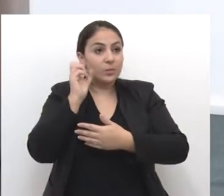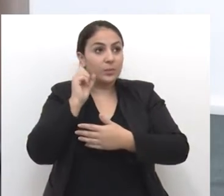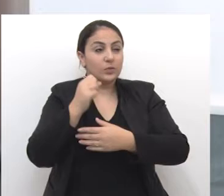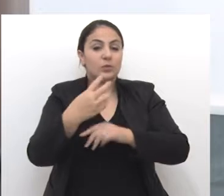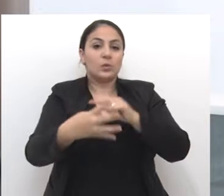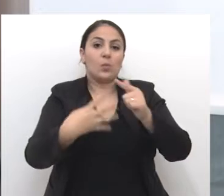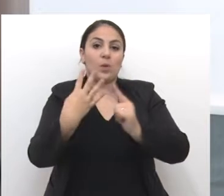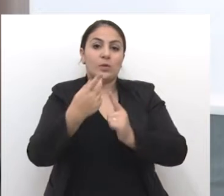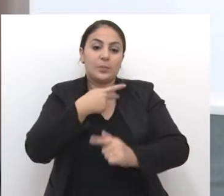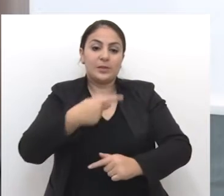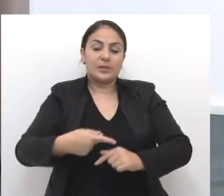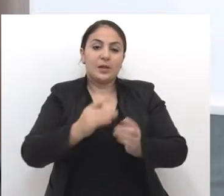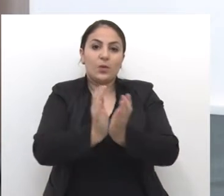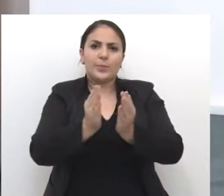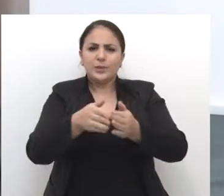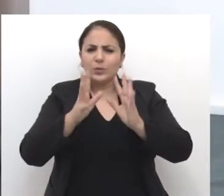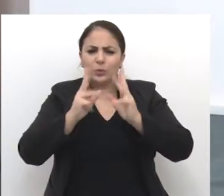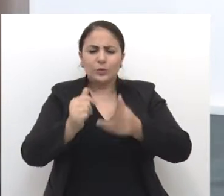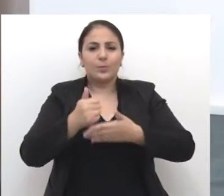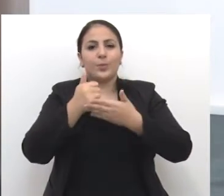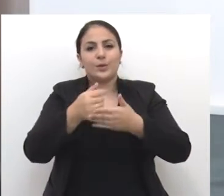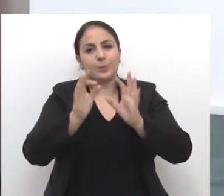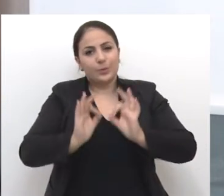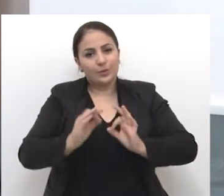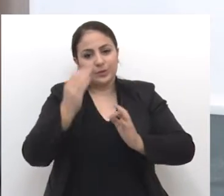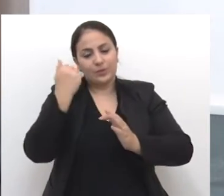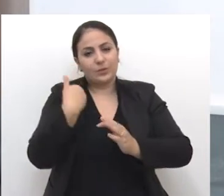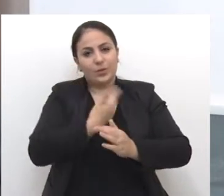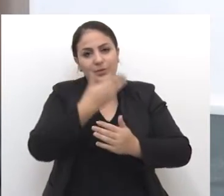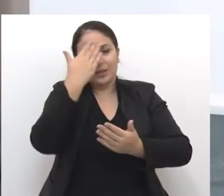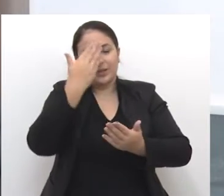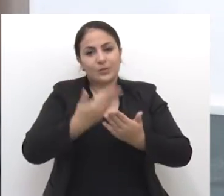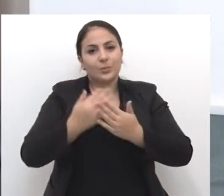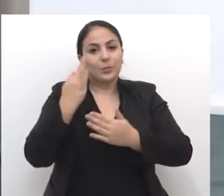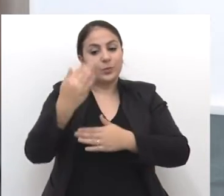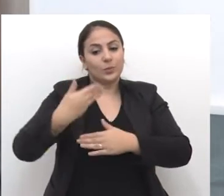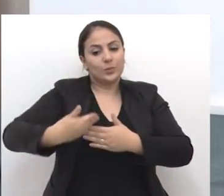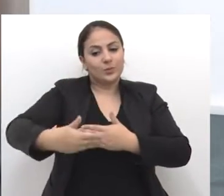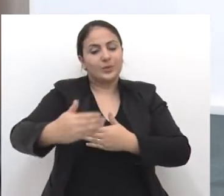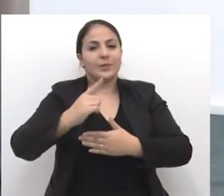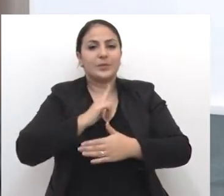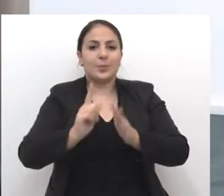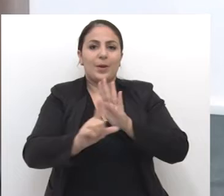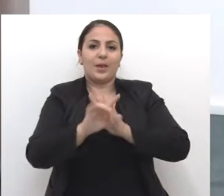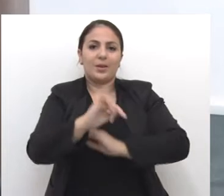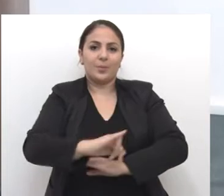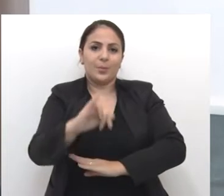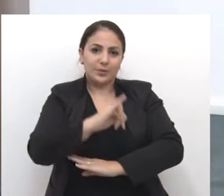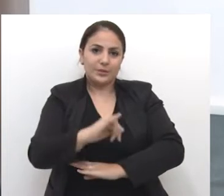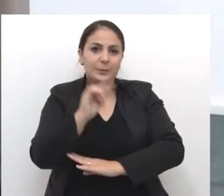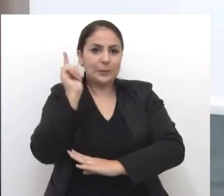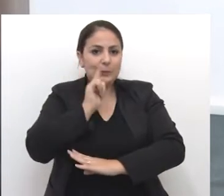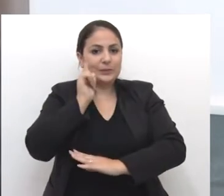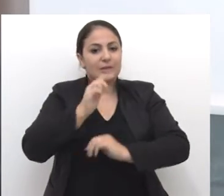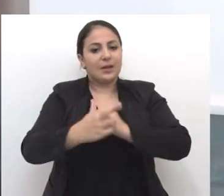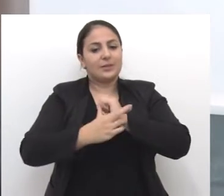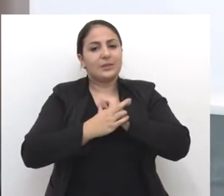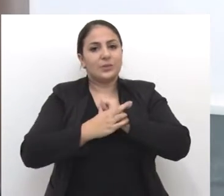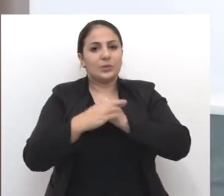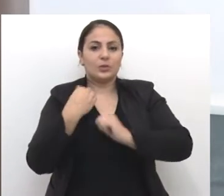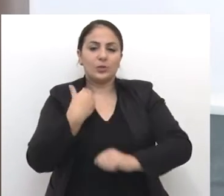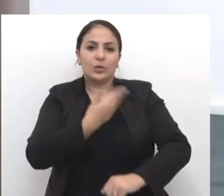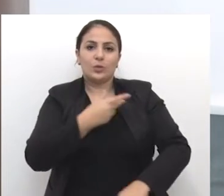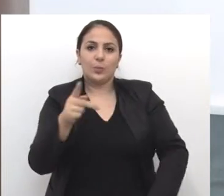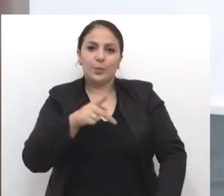4 presidentes das comissões, todos favoráveis ao nosso projeto, acreditamos que logo ali nós iremos ter uma lei importante para a segurança